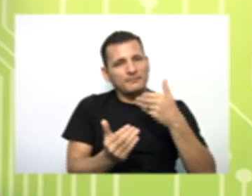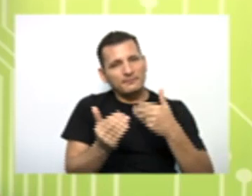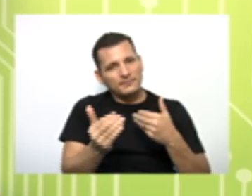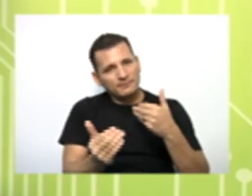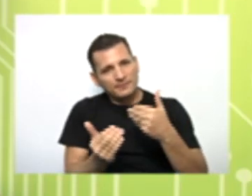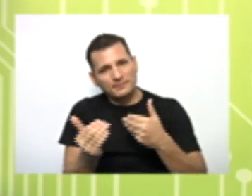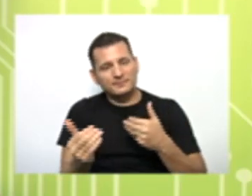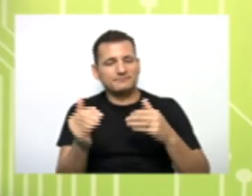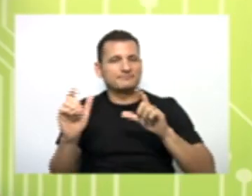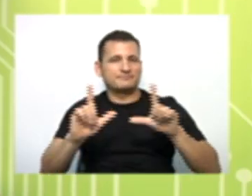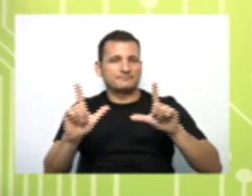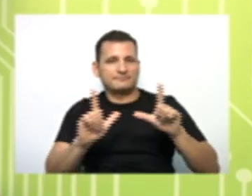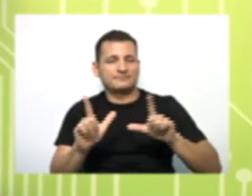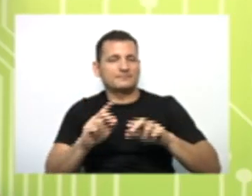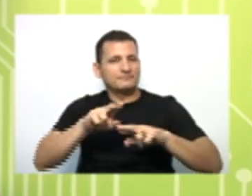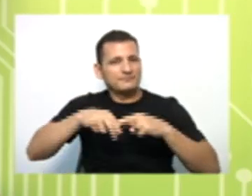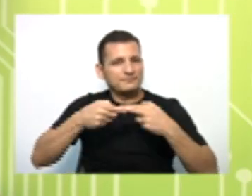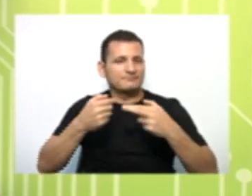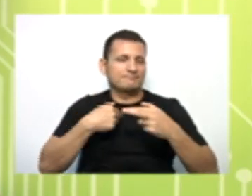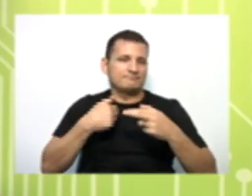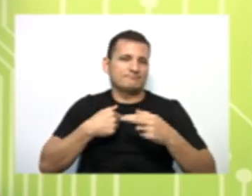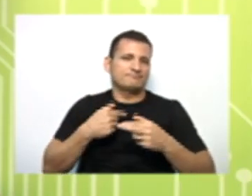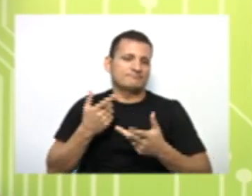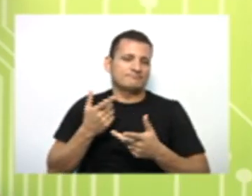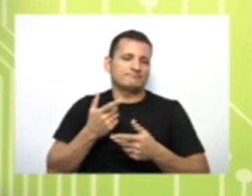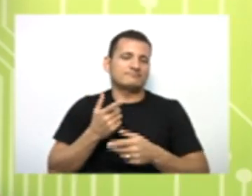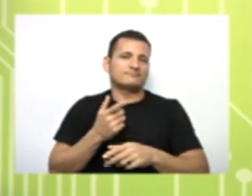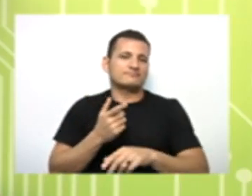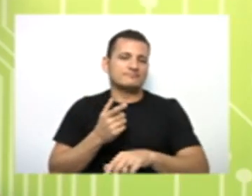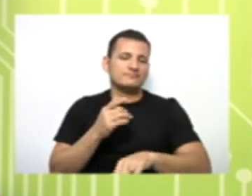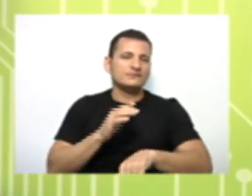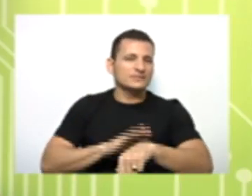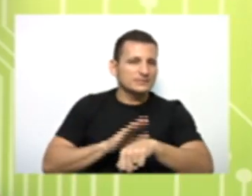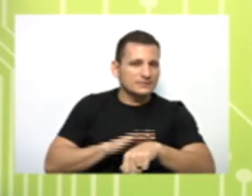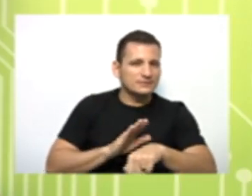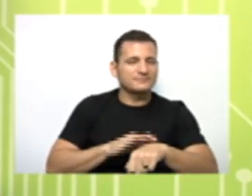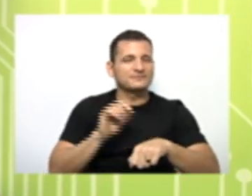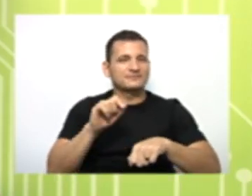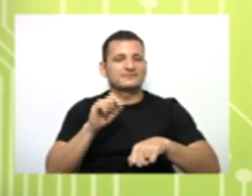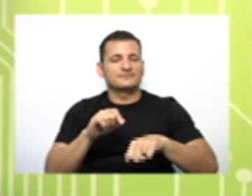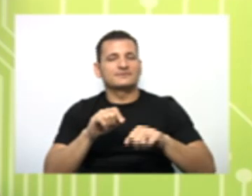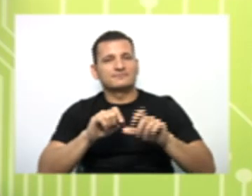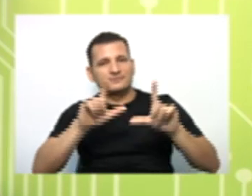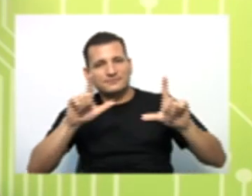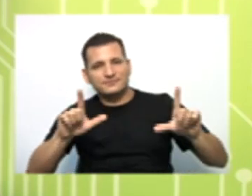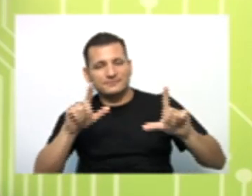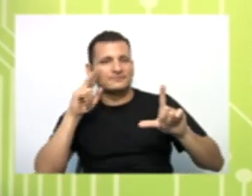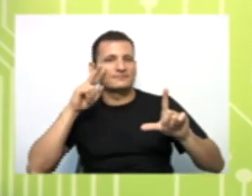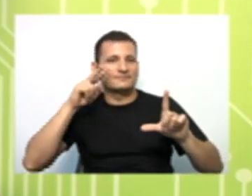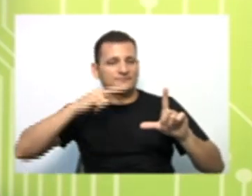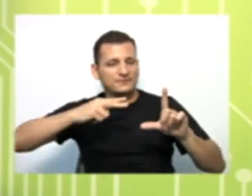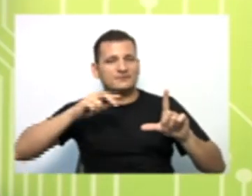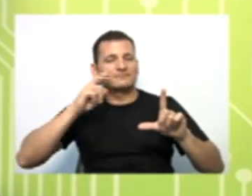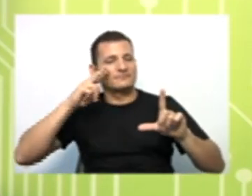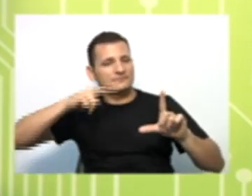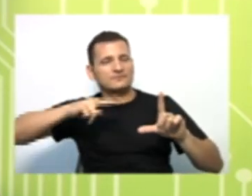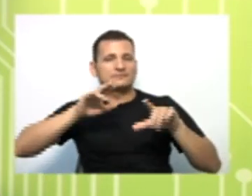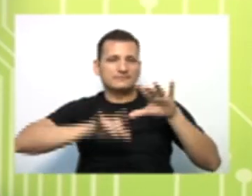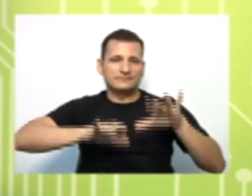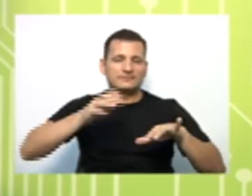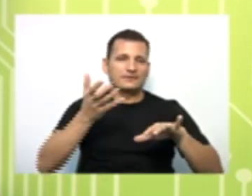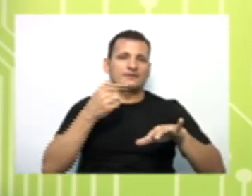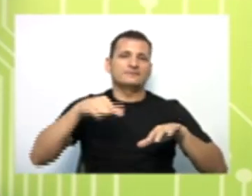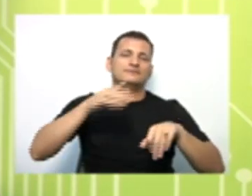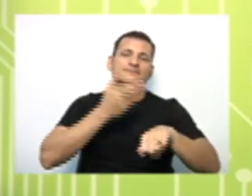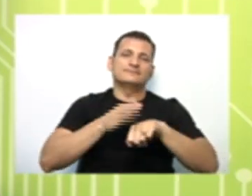isso que eu levo bastante tempo executando isso, porque eu quero que vocês digitem mesmo,